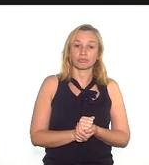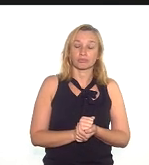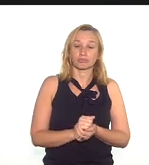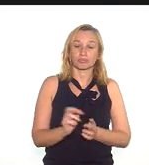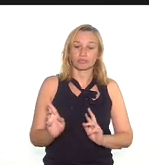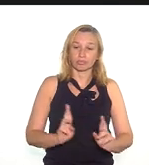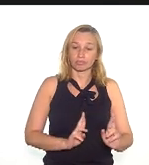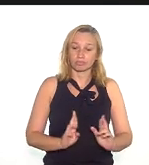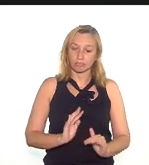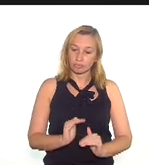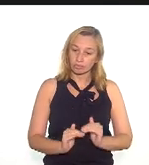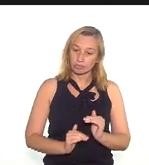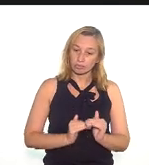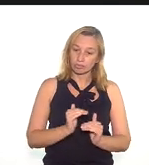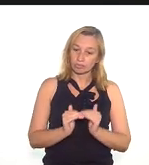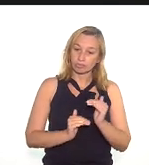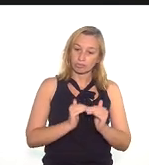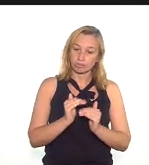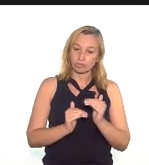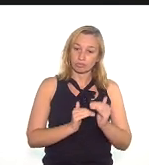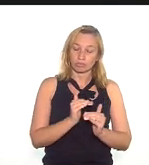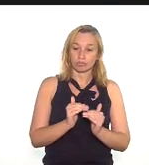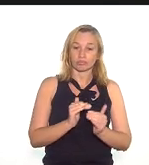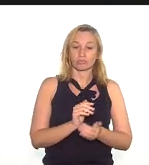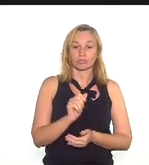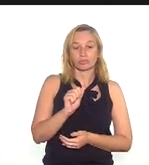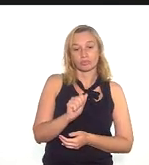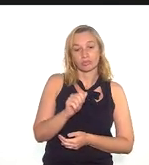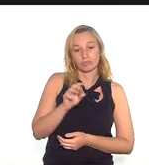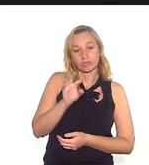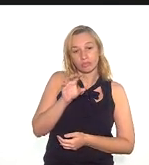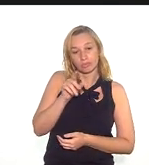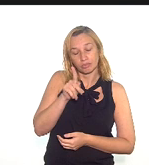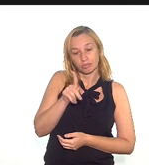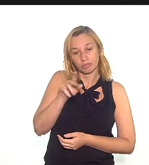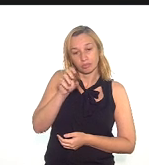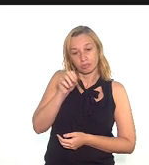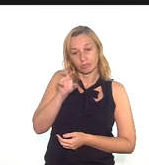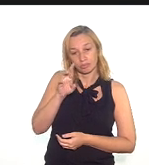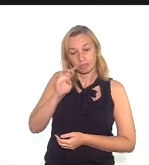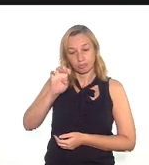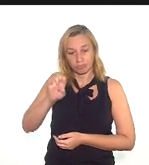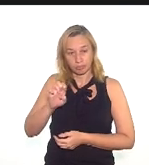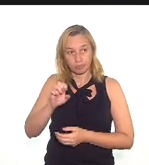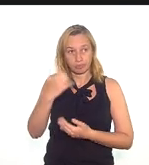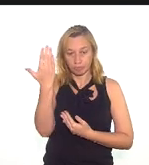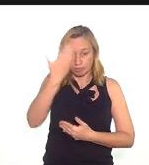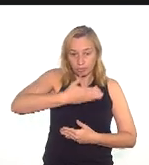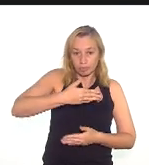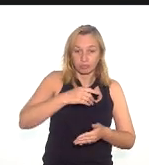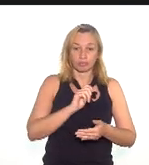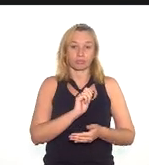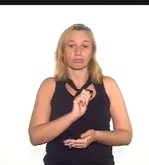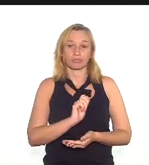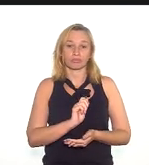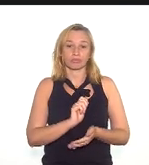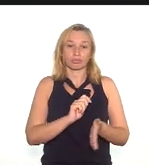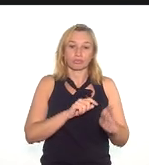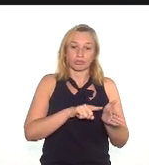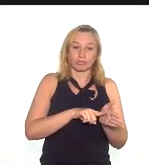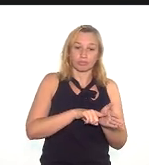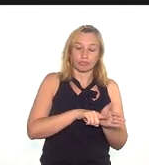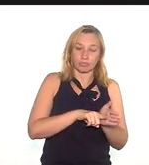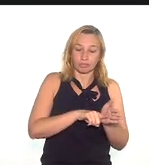ao processo de aportes, comprovação e fiscalização do conteúdo